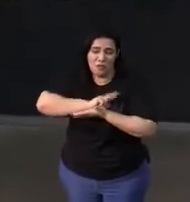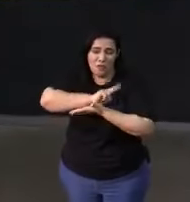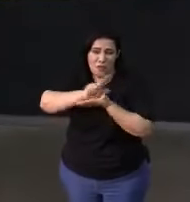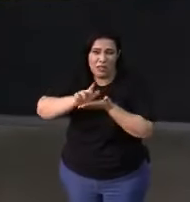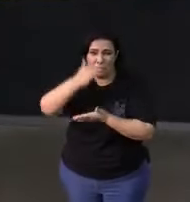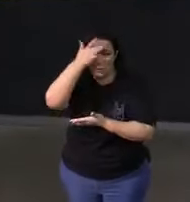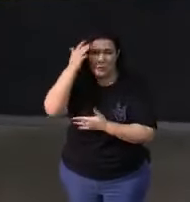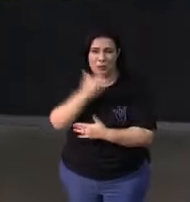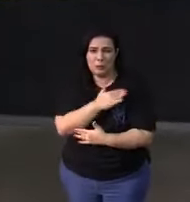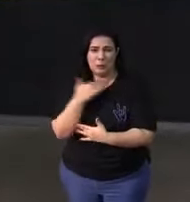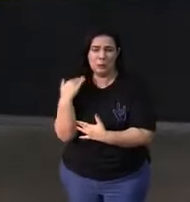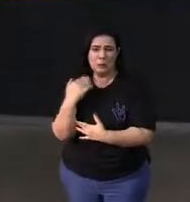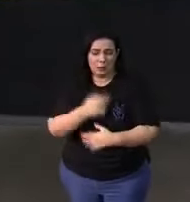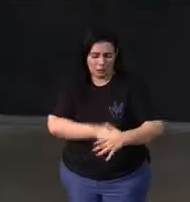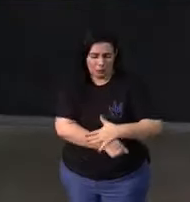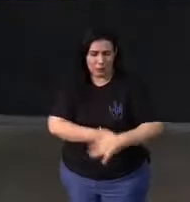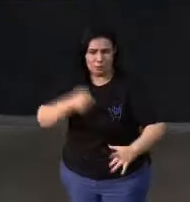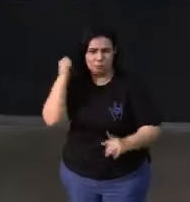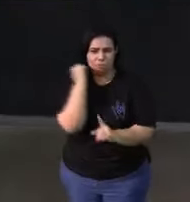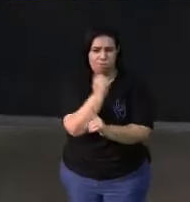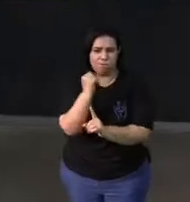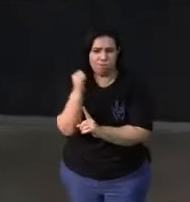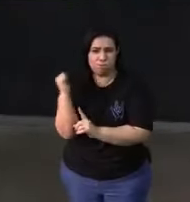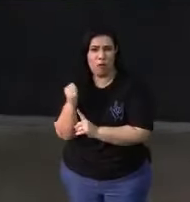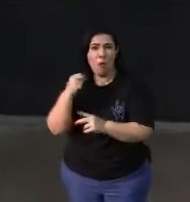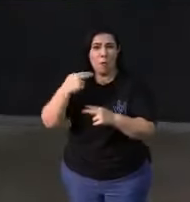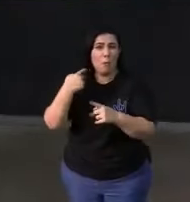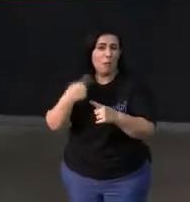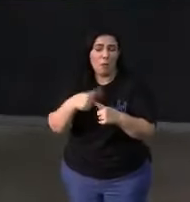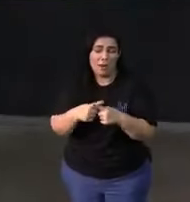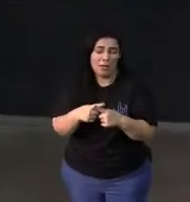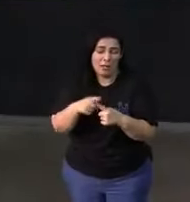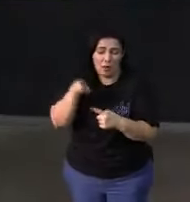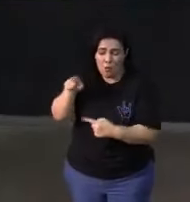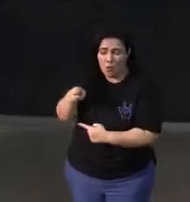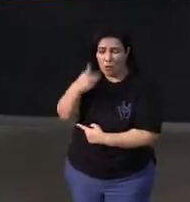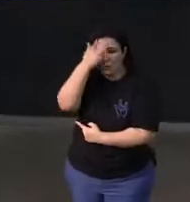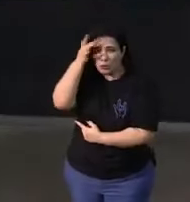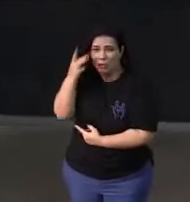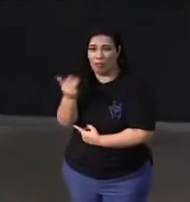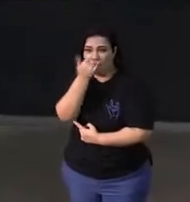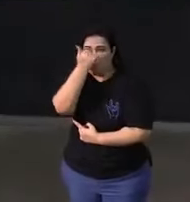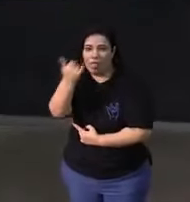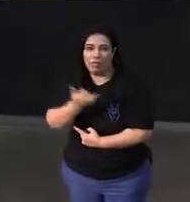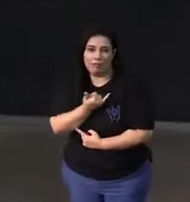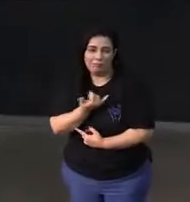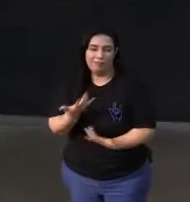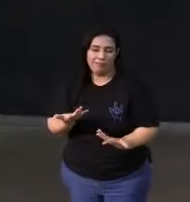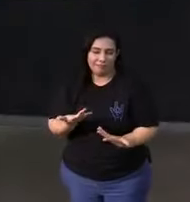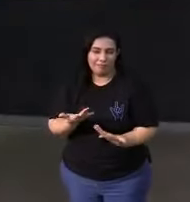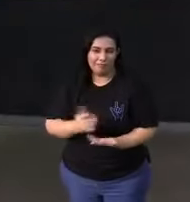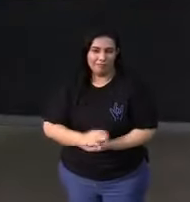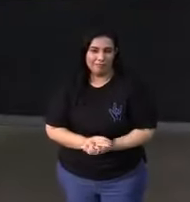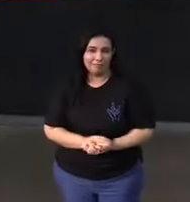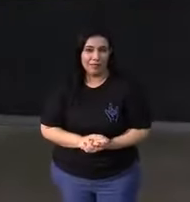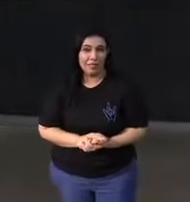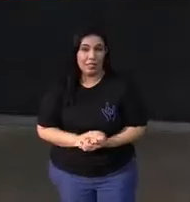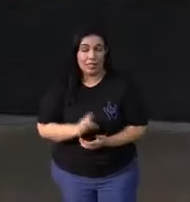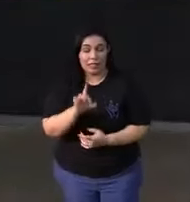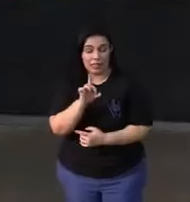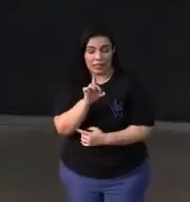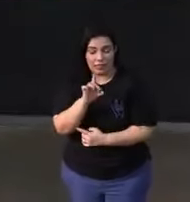sacerdotes são mortos à espada, por conta de um cara que comia com ele na mesa, mas traiu a sua confiança.